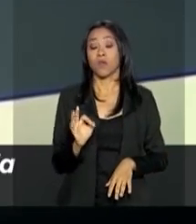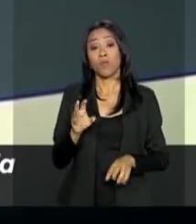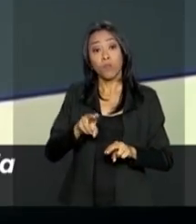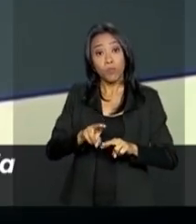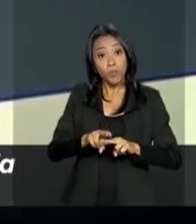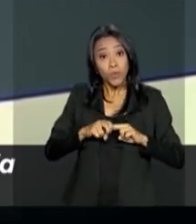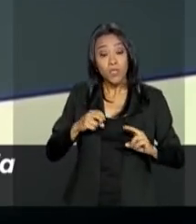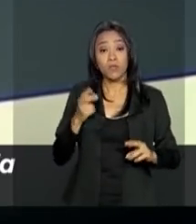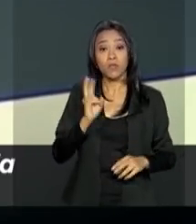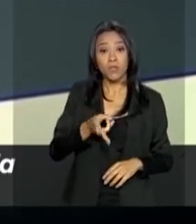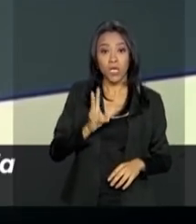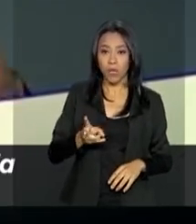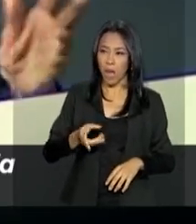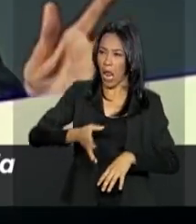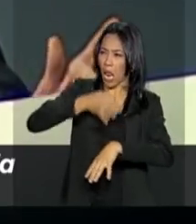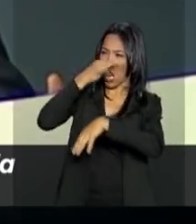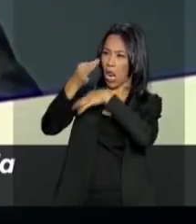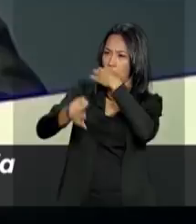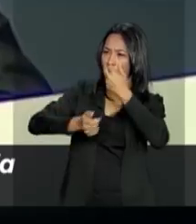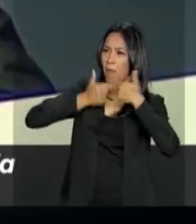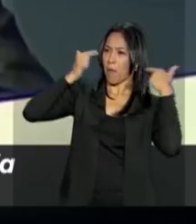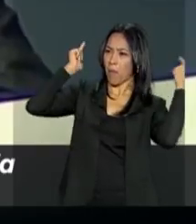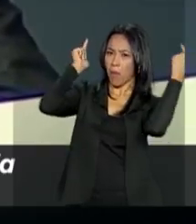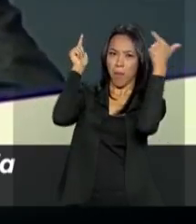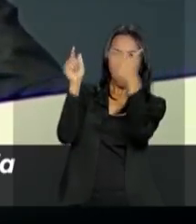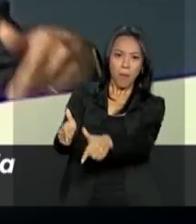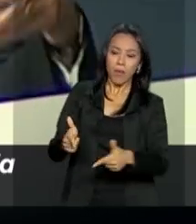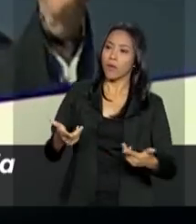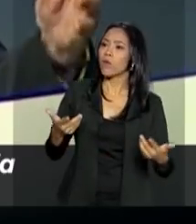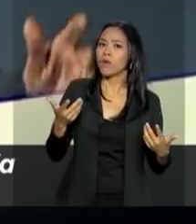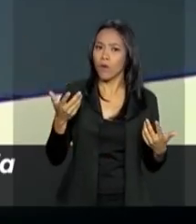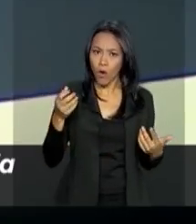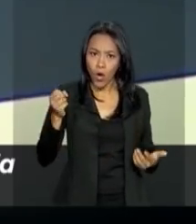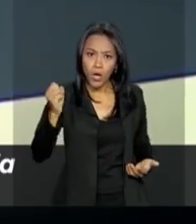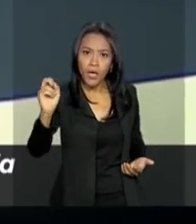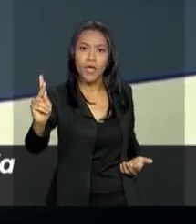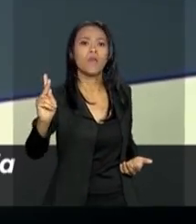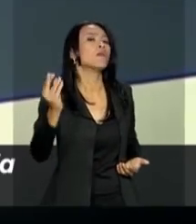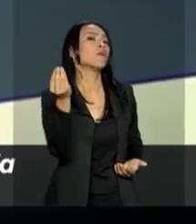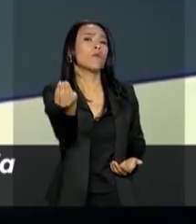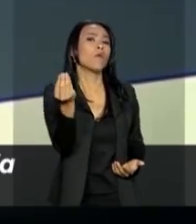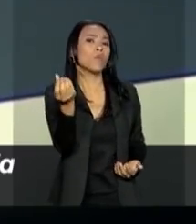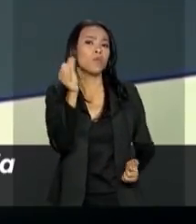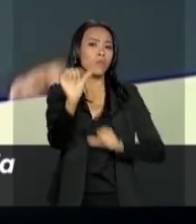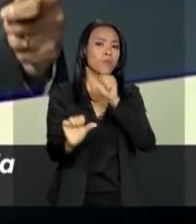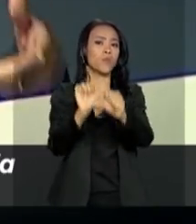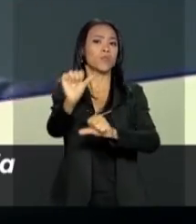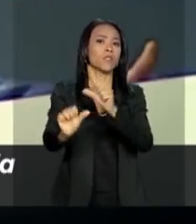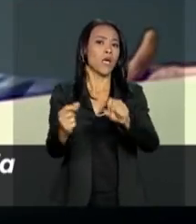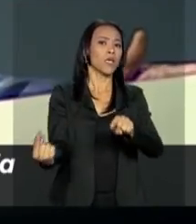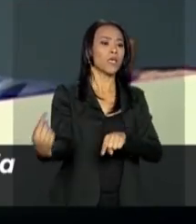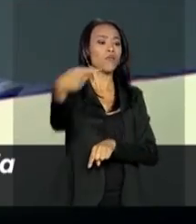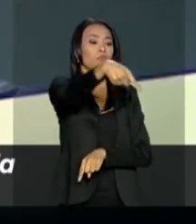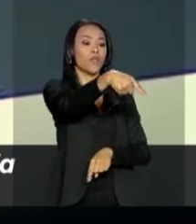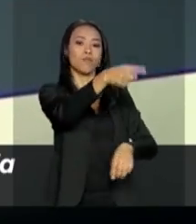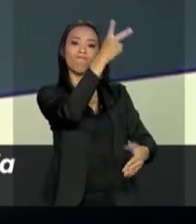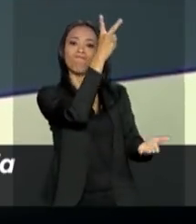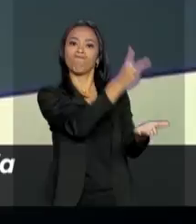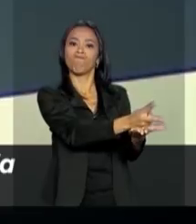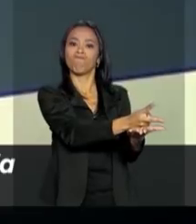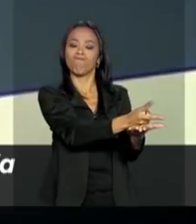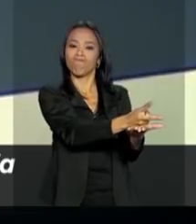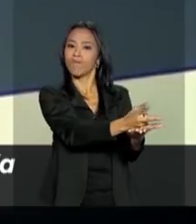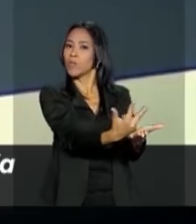criticar a liberdade de imprensa eu digo muito bem e como é que os senhores querem modificar algo que foi petrificado e